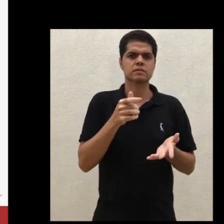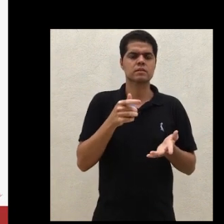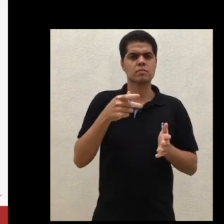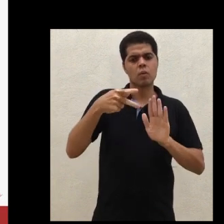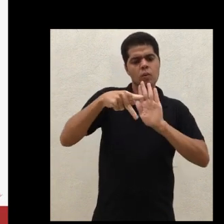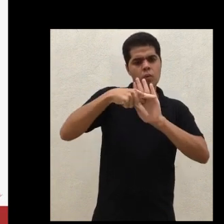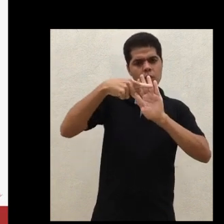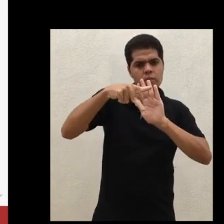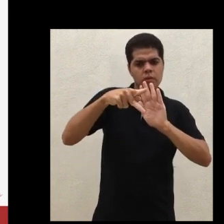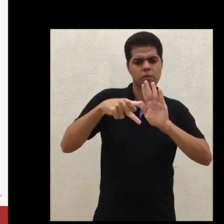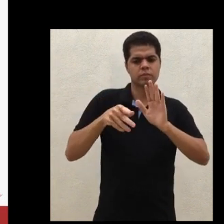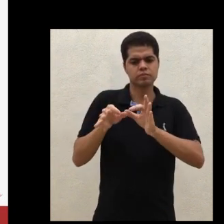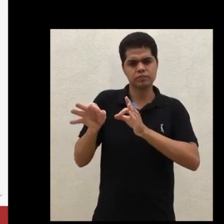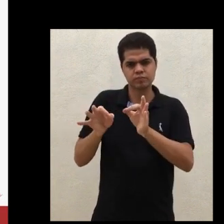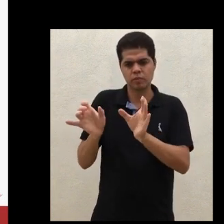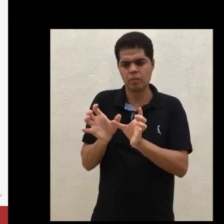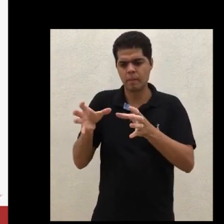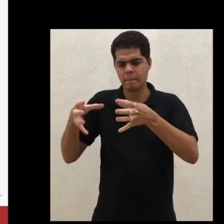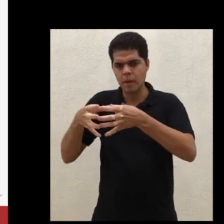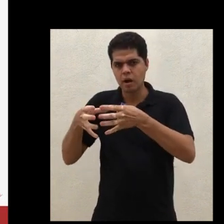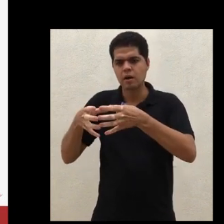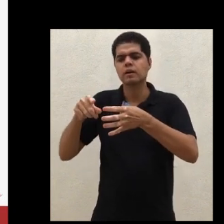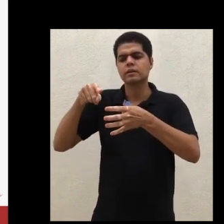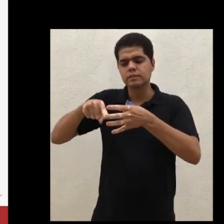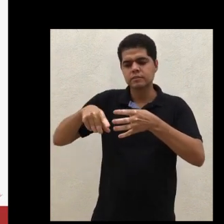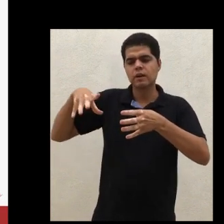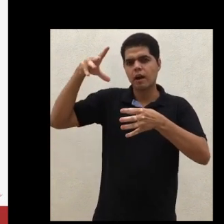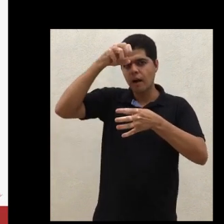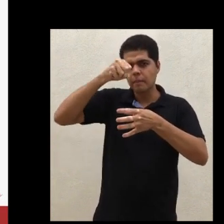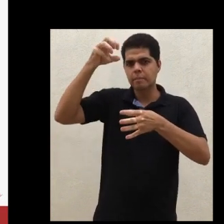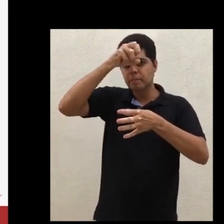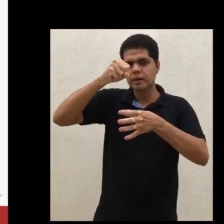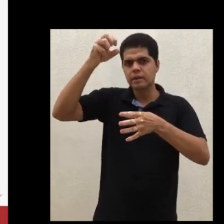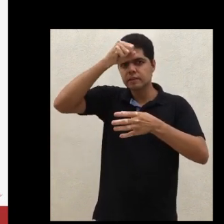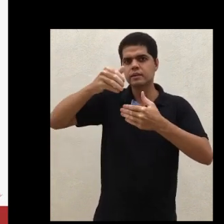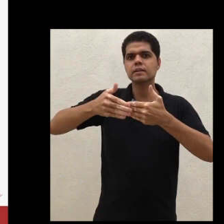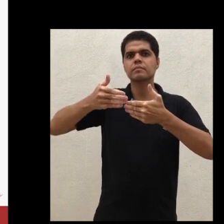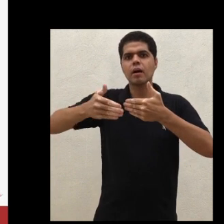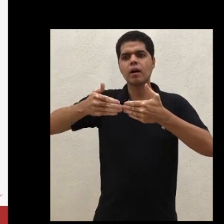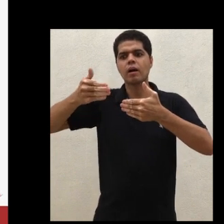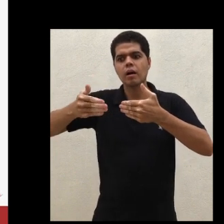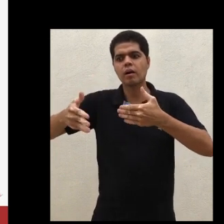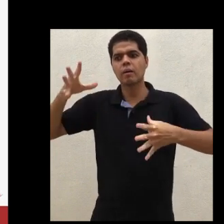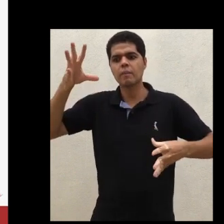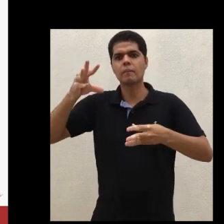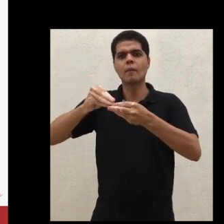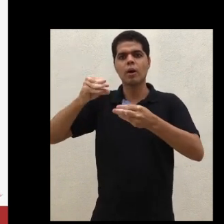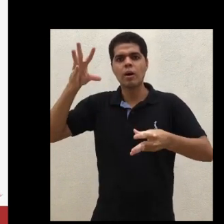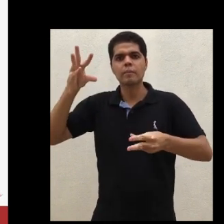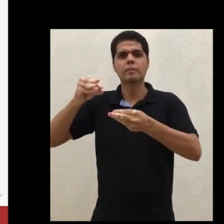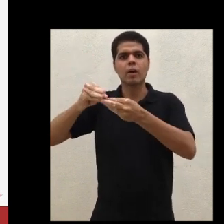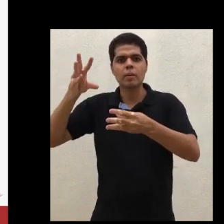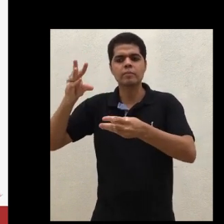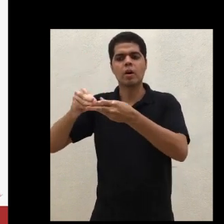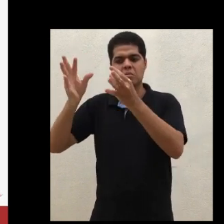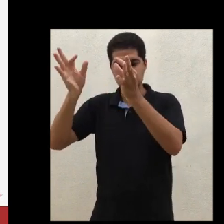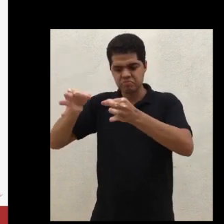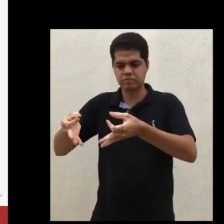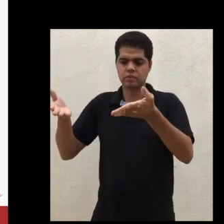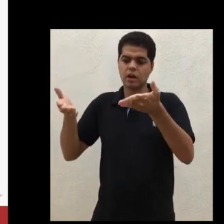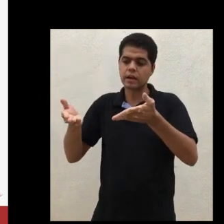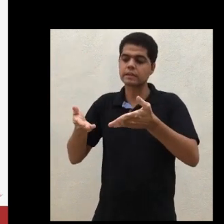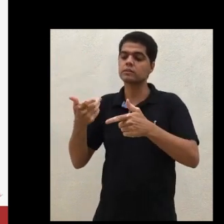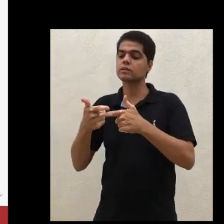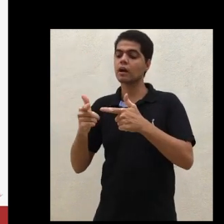né, o seu programa ele pode ir aprendendo a tirar conclusões e montar um banco de informação